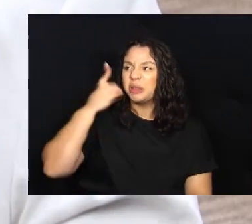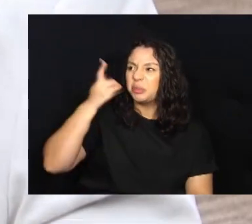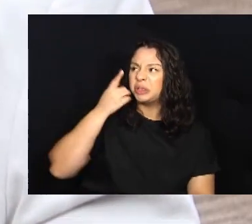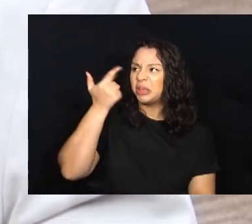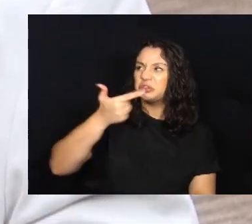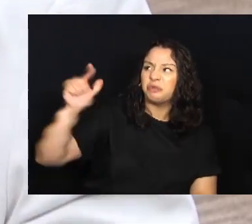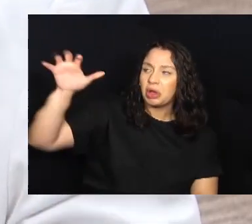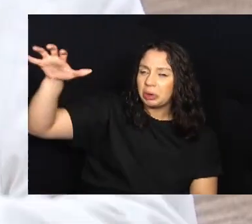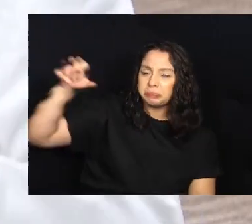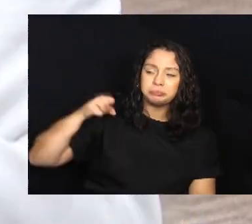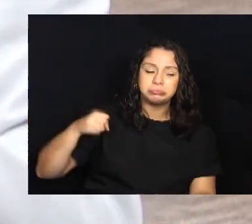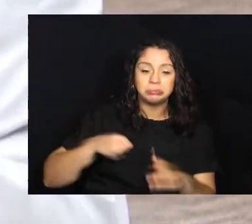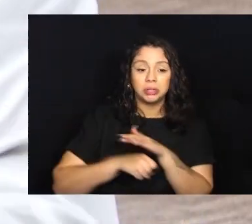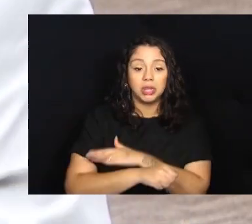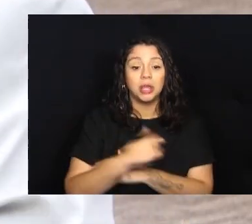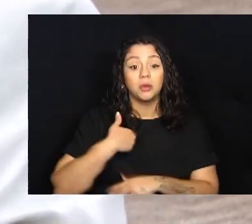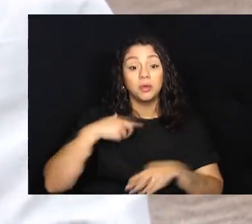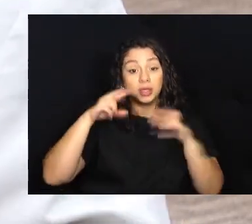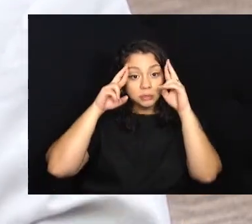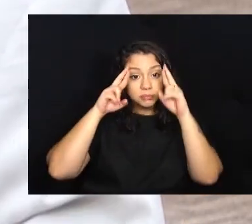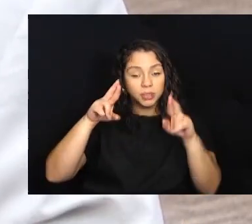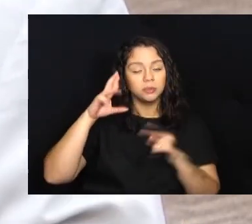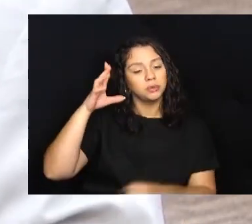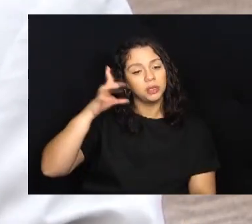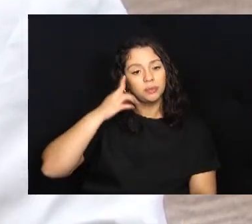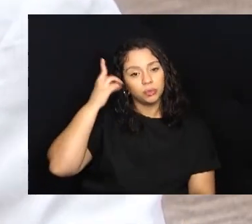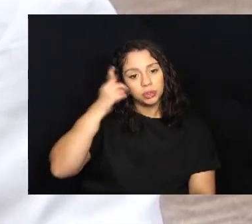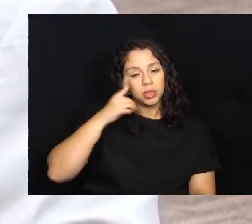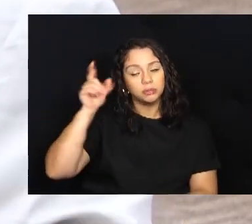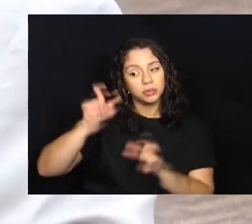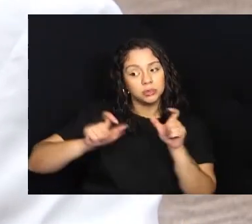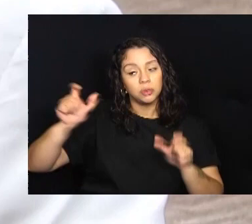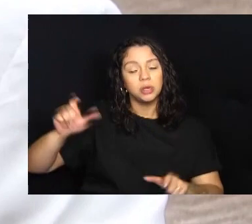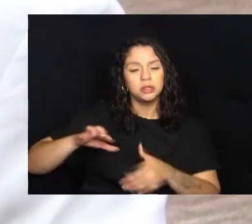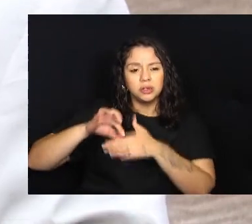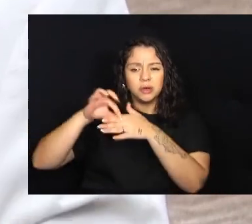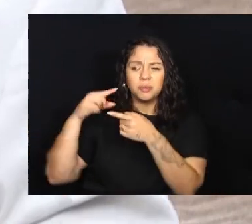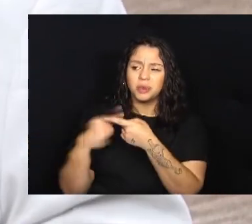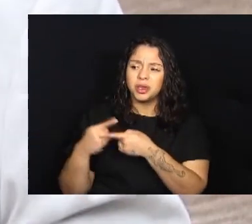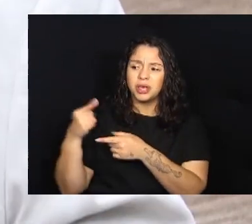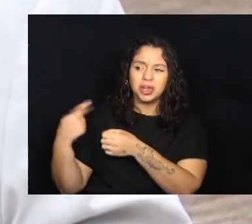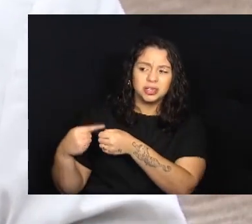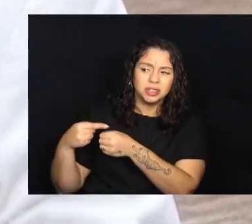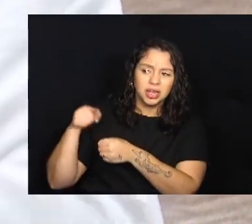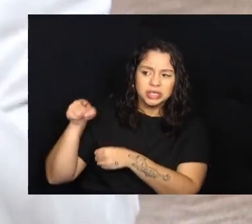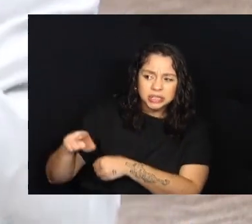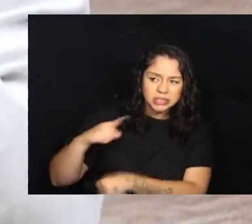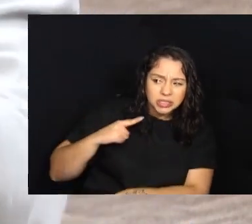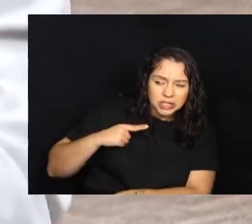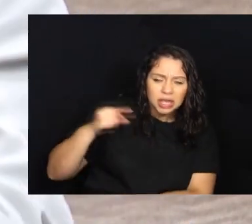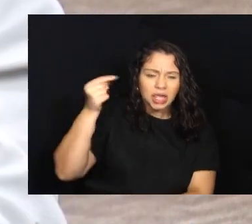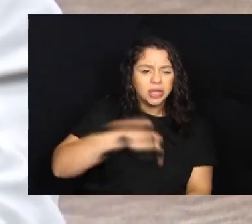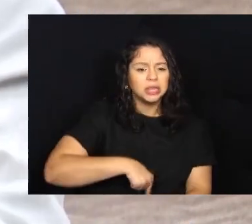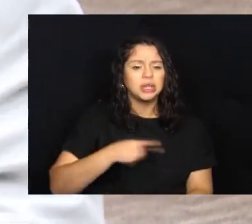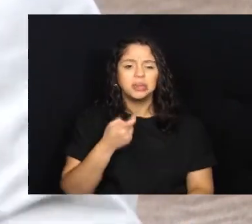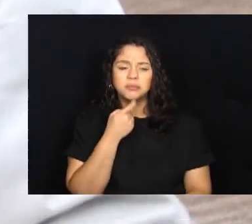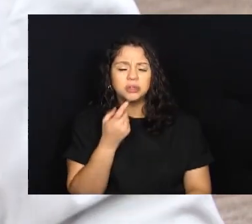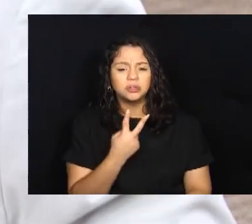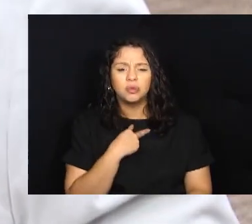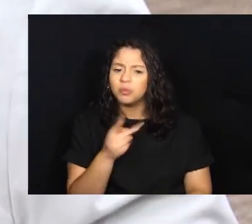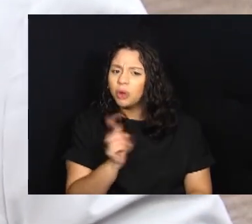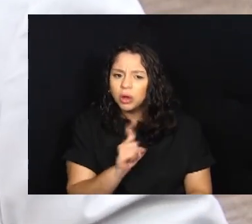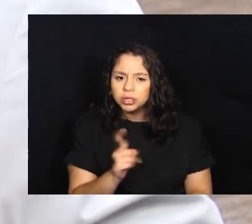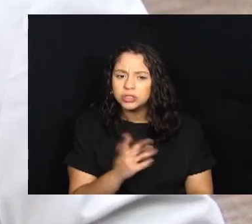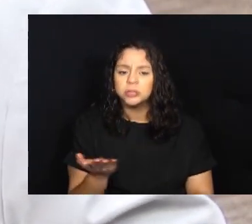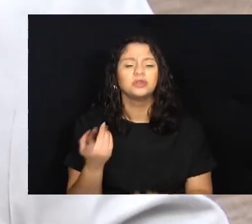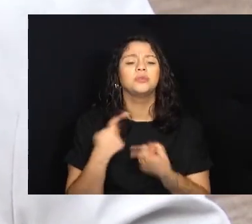para trazer nenhum deputado de fora, eu respeito os deputados, autoridades, mas é aquilo que eu falo, por que na cidade ele tem e a minha cidade não